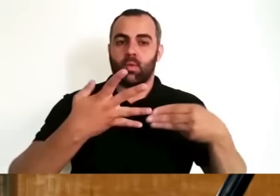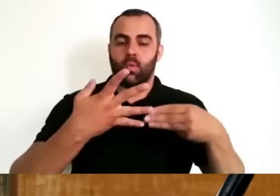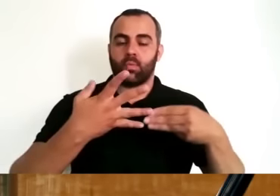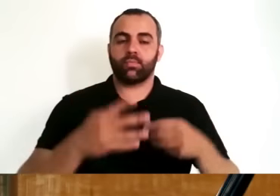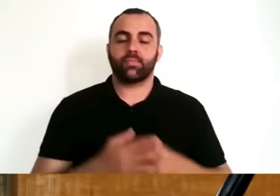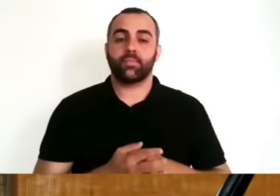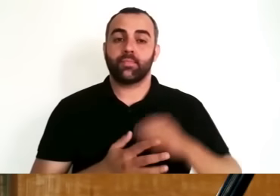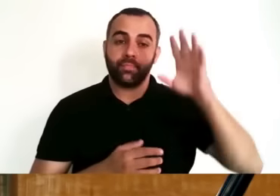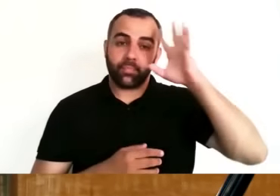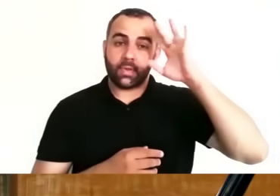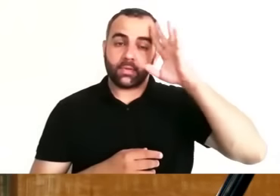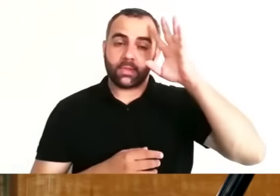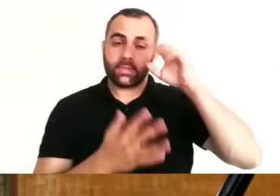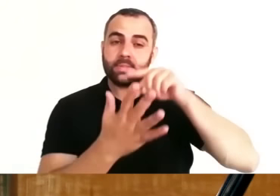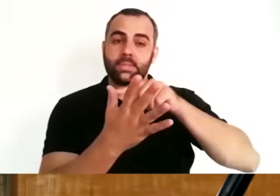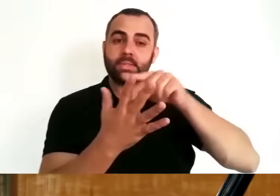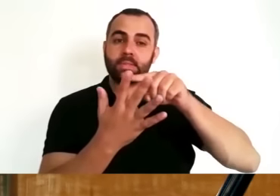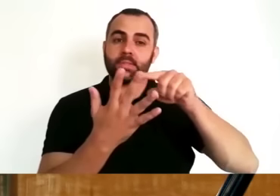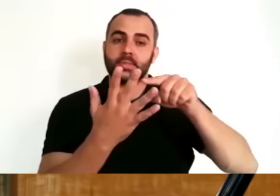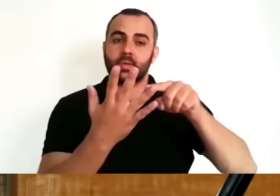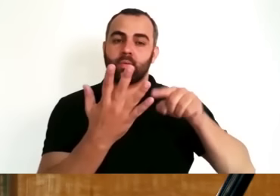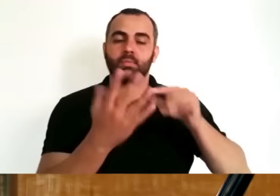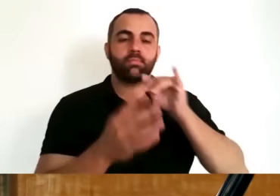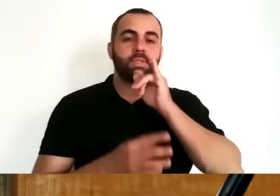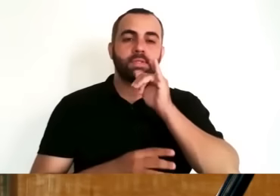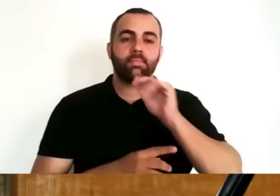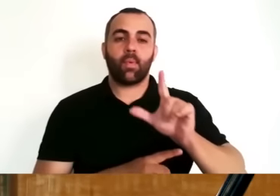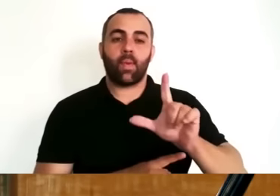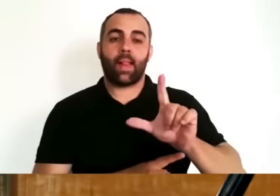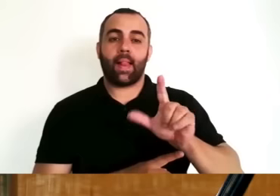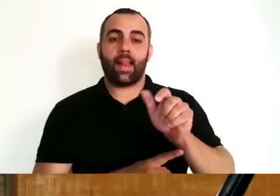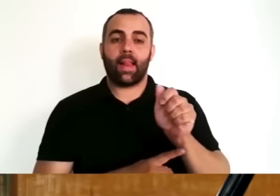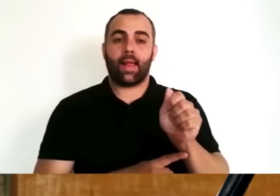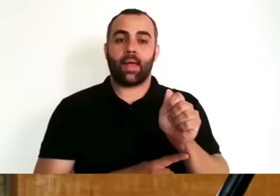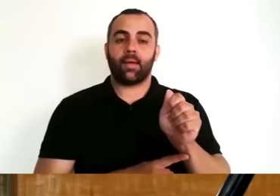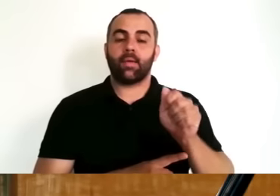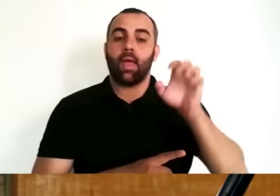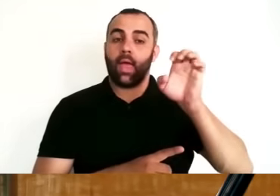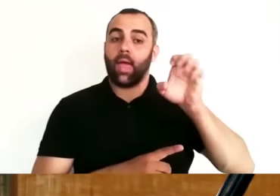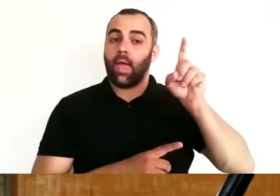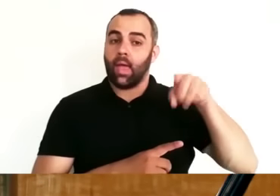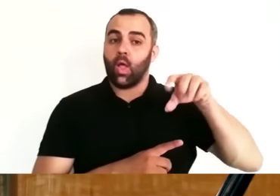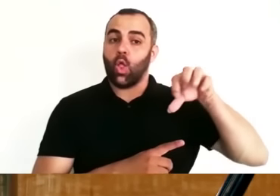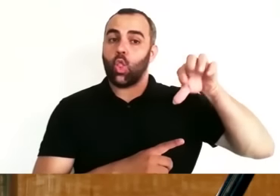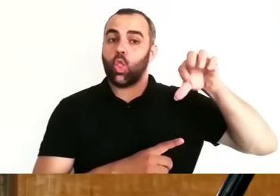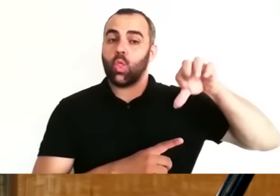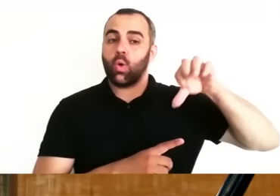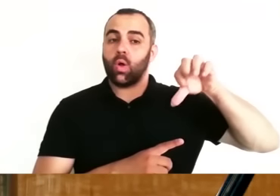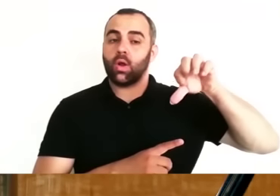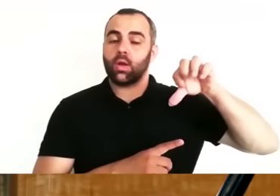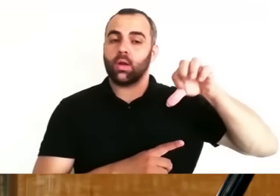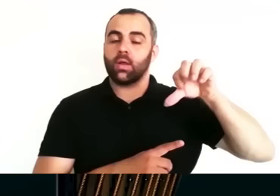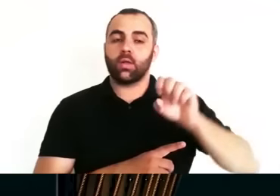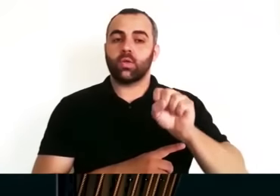Posso pensar em pentacordes, né? A nota Lá é a nona de um Sol